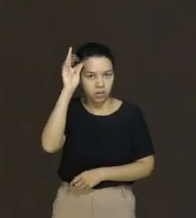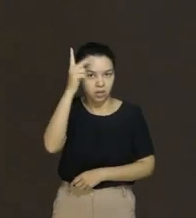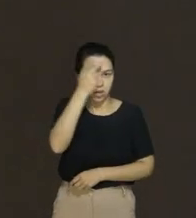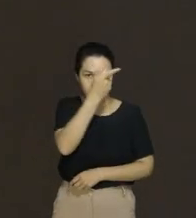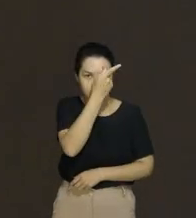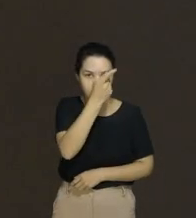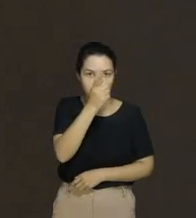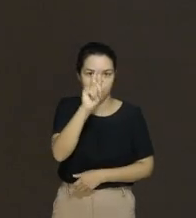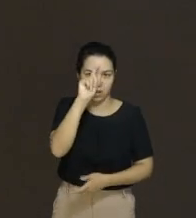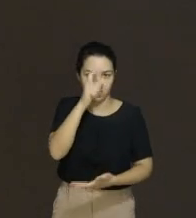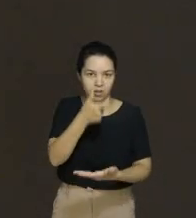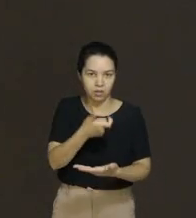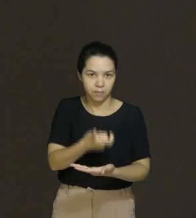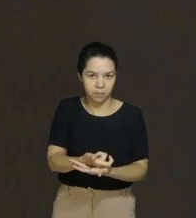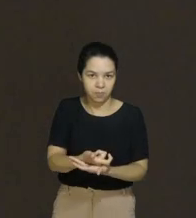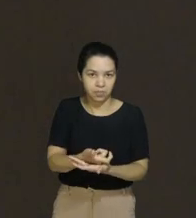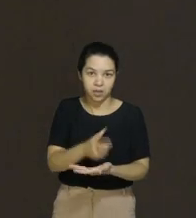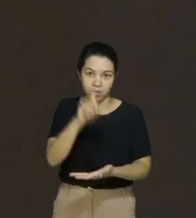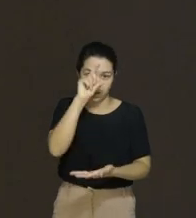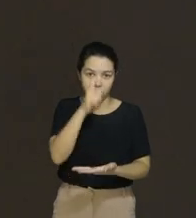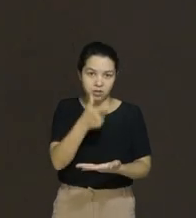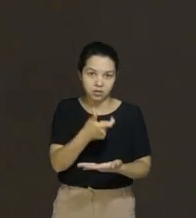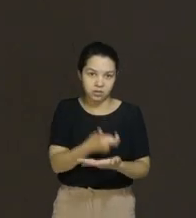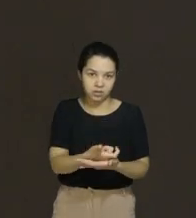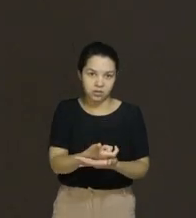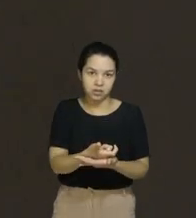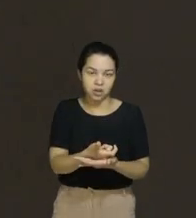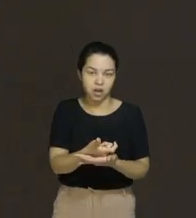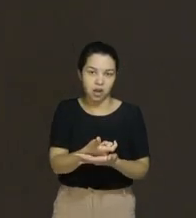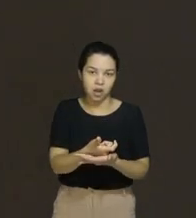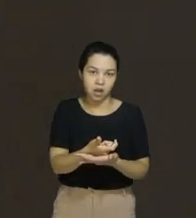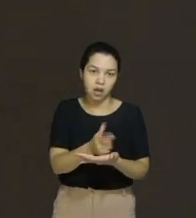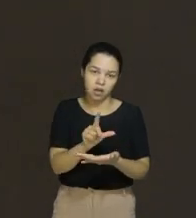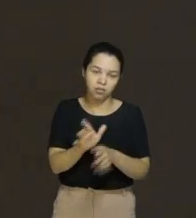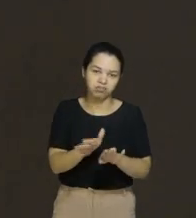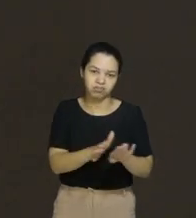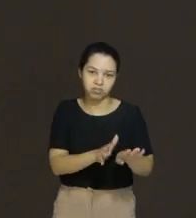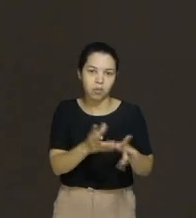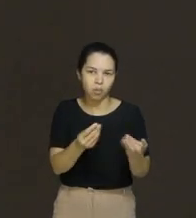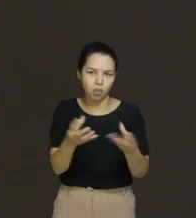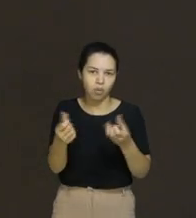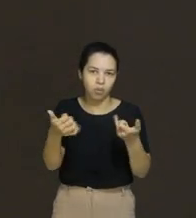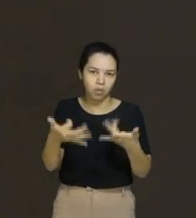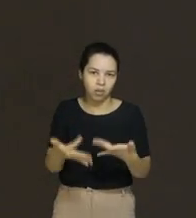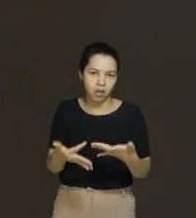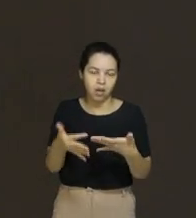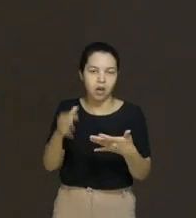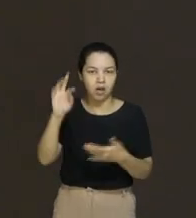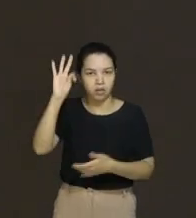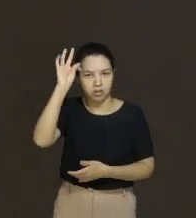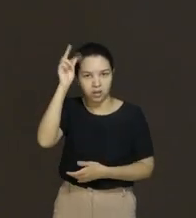falar nada, porque já está sendo falado muito, né? Eu só vou falar mais sobre TDAH e a diferença entre os dois.